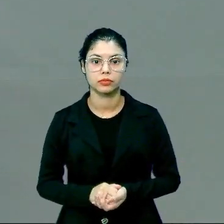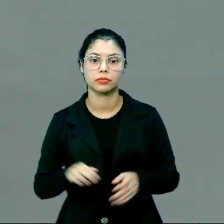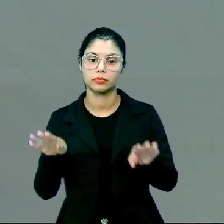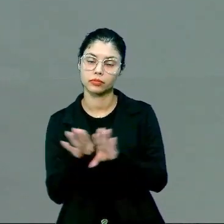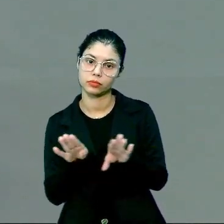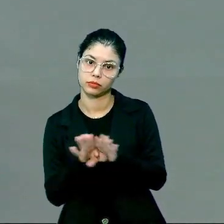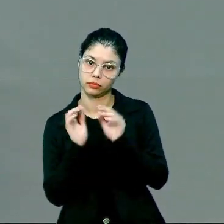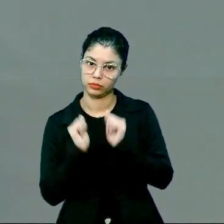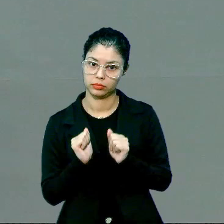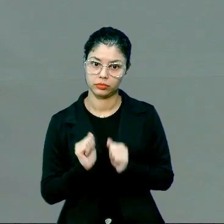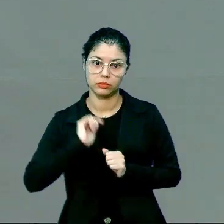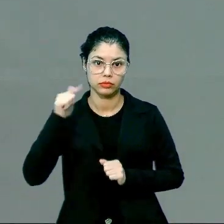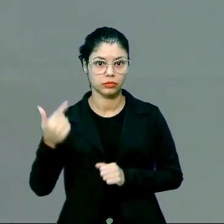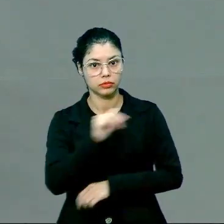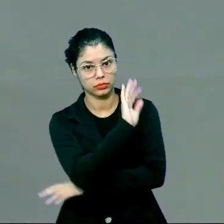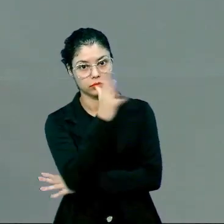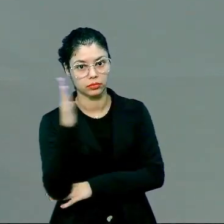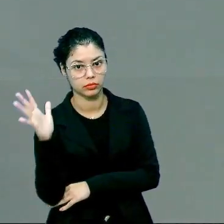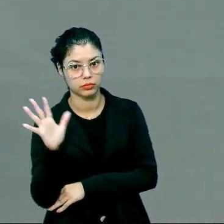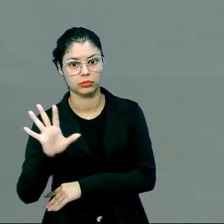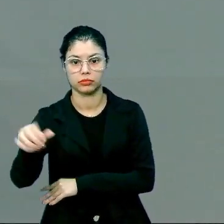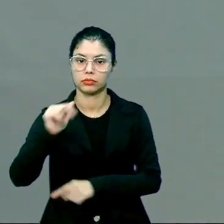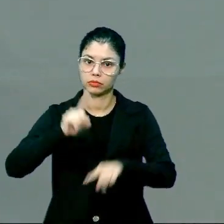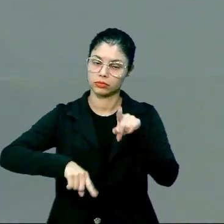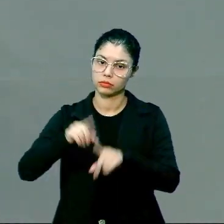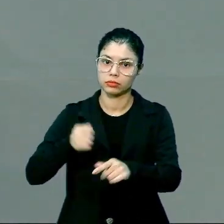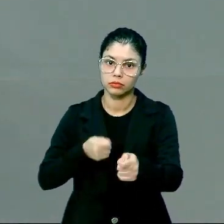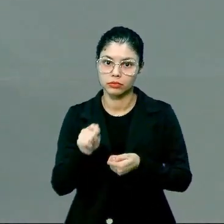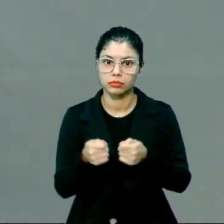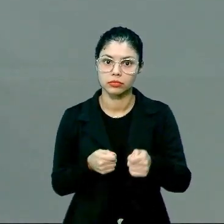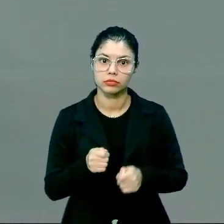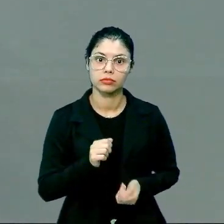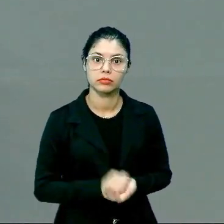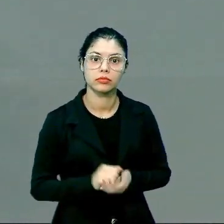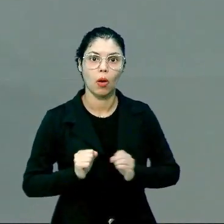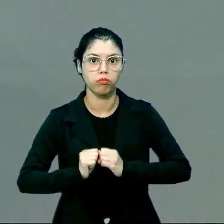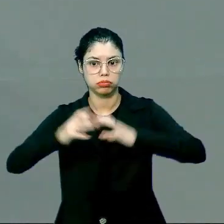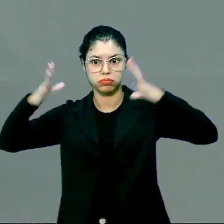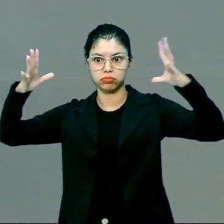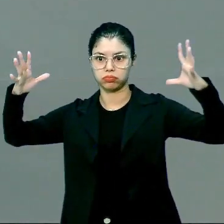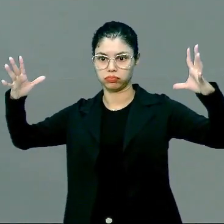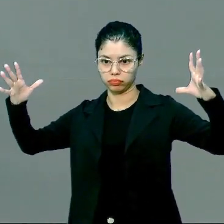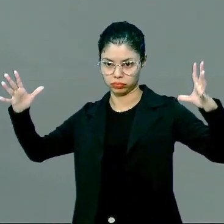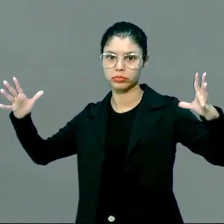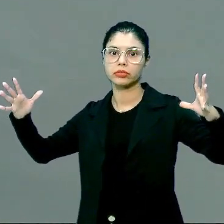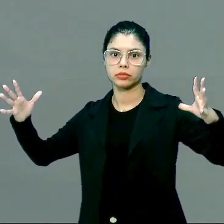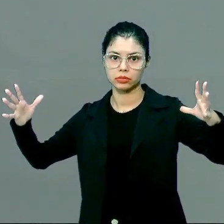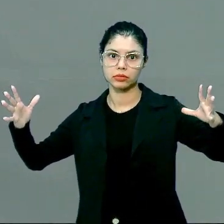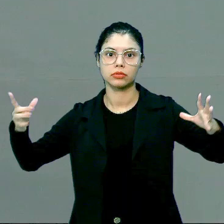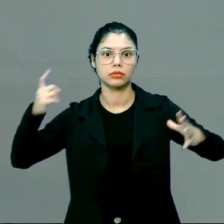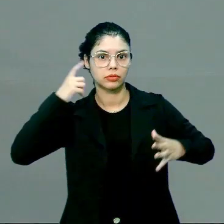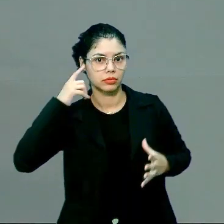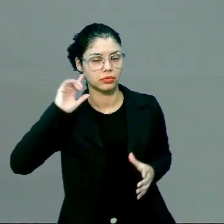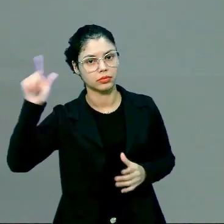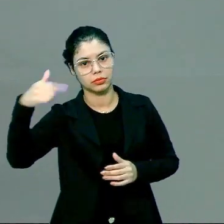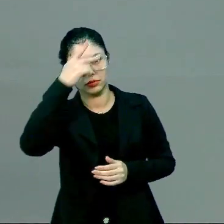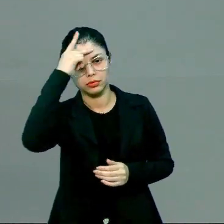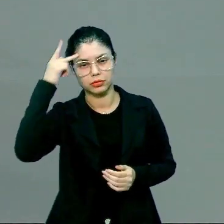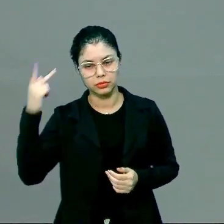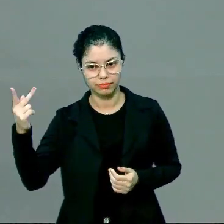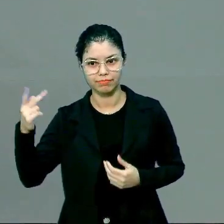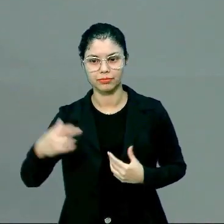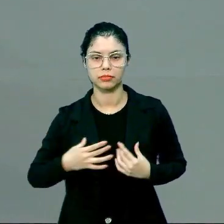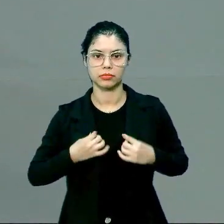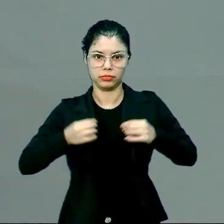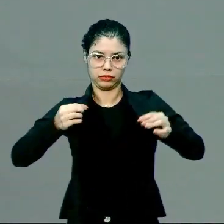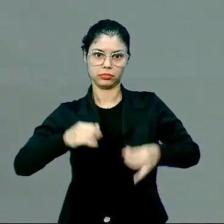eu também posso ir lá na natureza, pegar material, manipular e fazer a bomba atômica justamente para dar dor de cabeça nas pessoas.